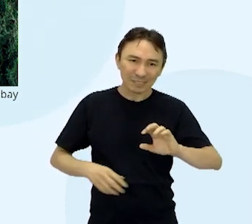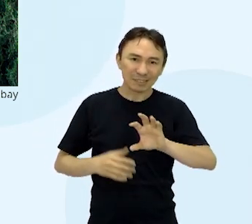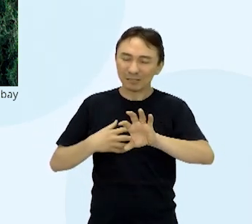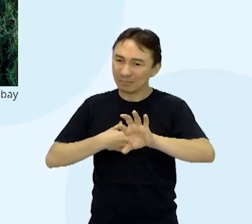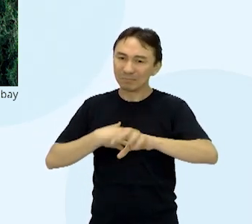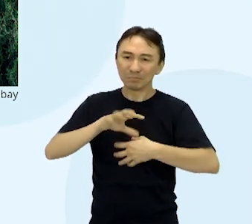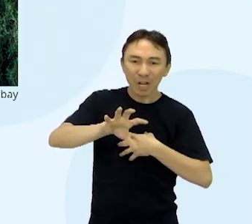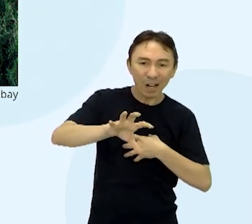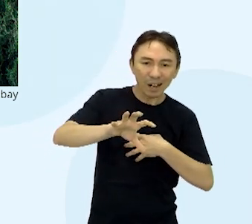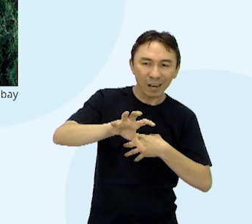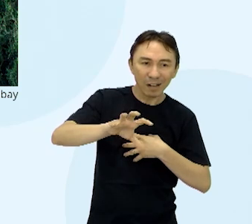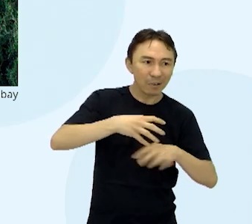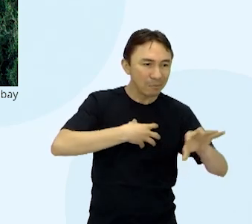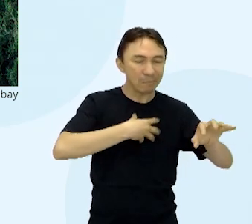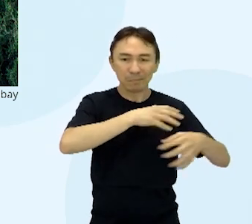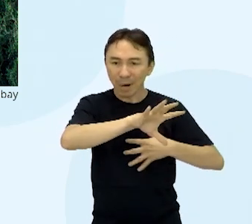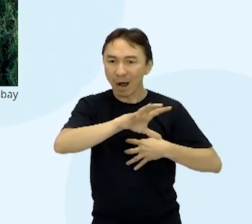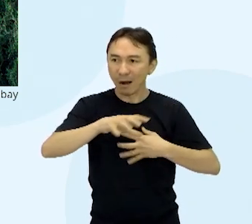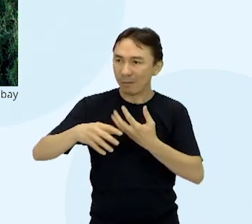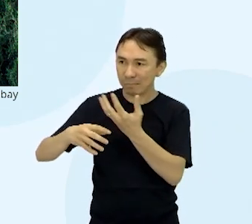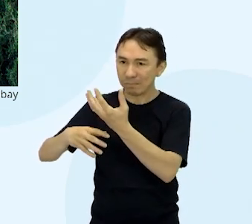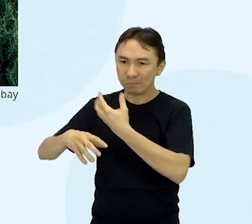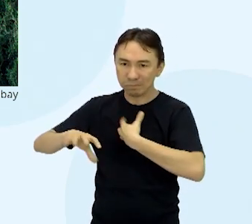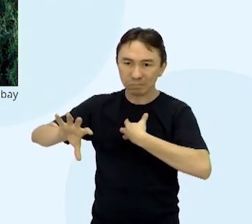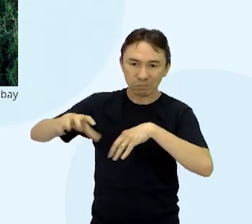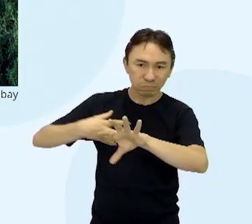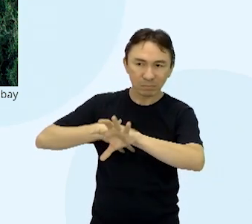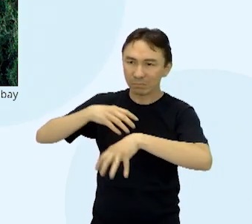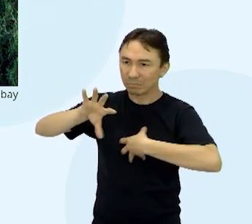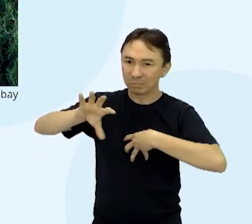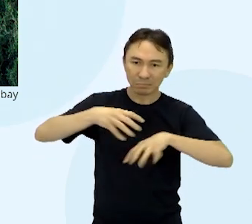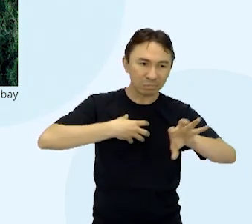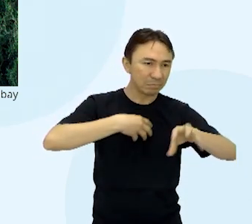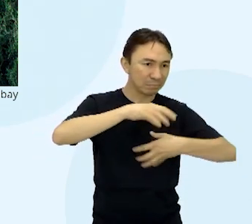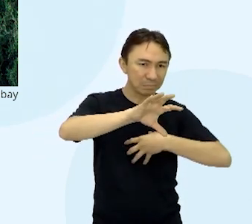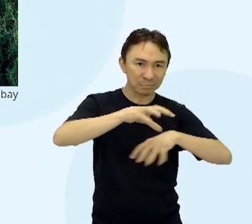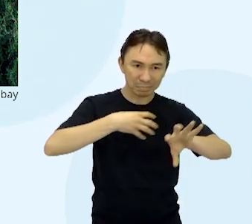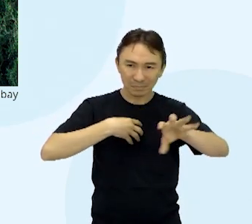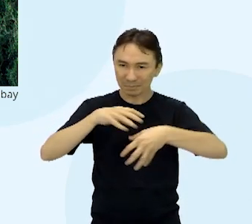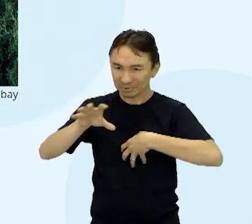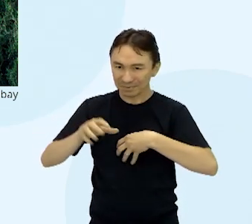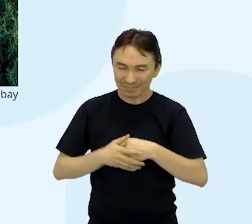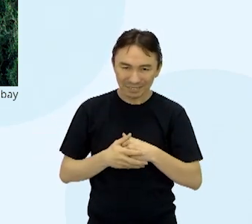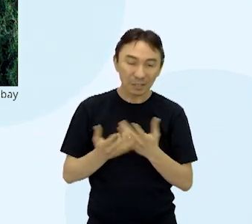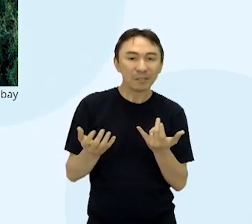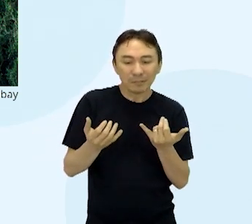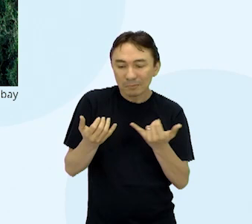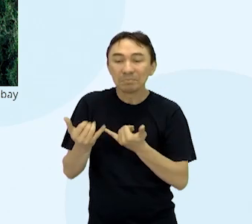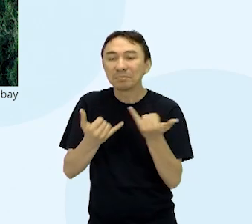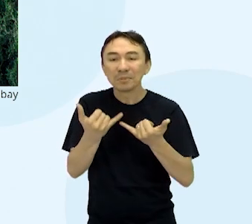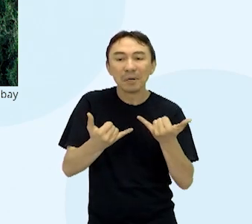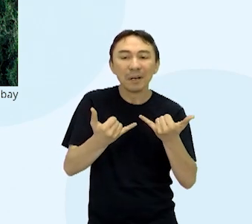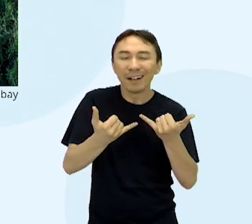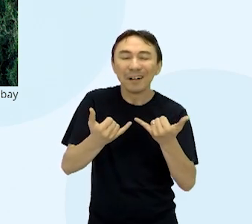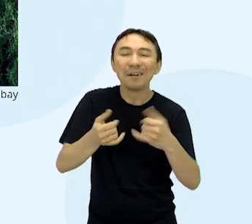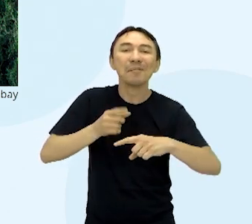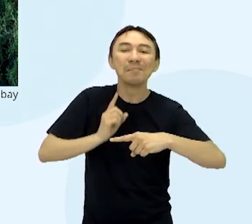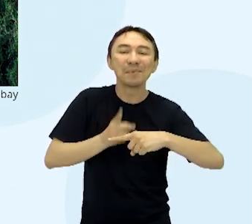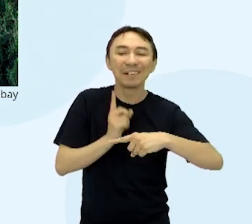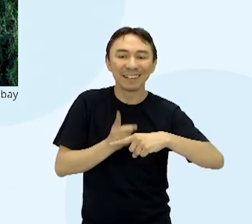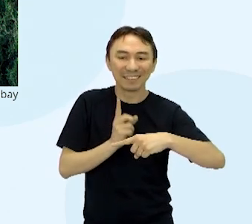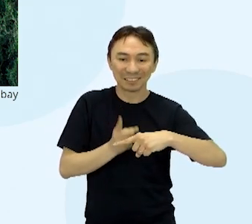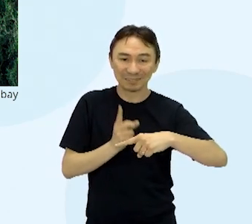cada um pode ter vivido durante o isolamento. E por que a gente vai fazer essa dinâmica, pessoal? Porque o período